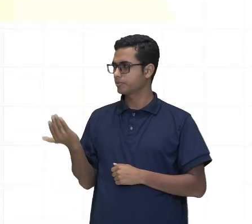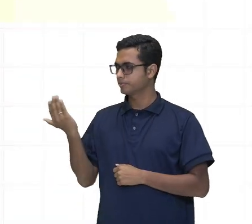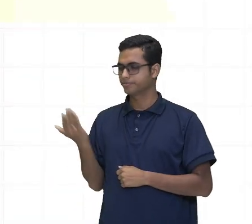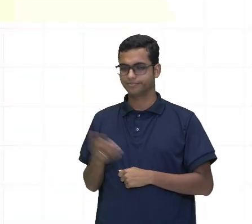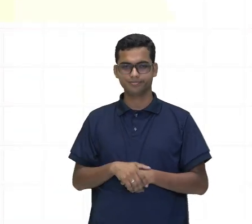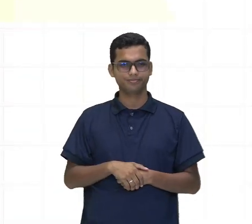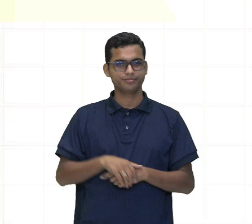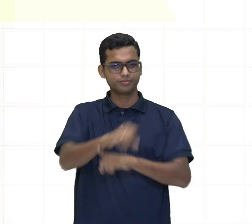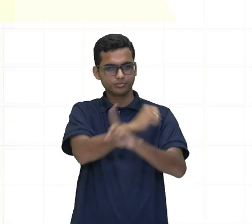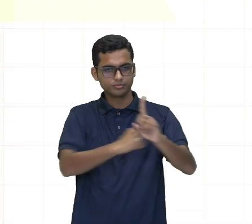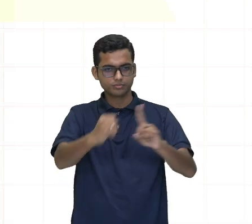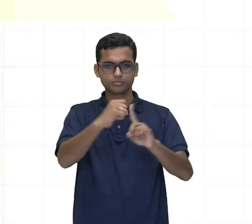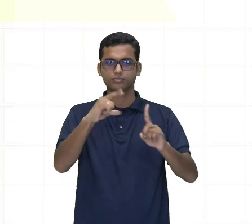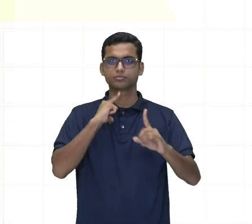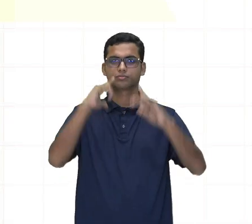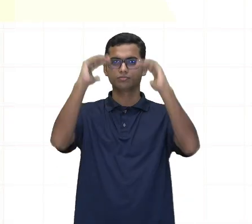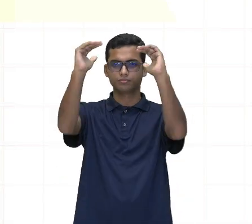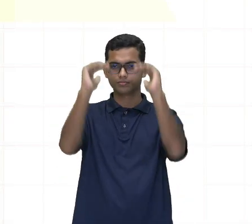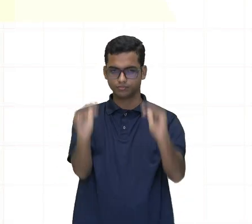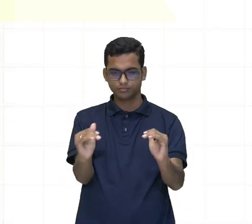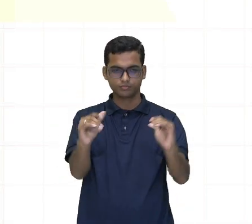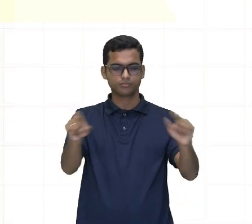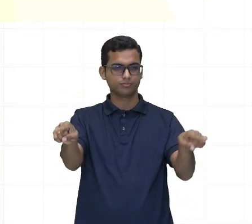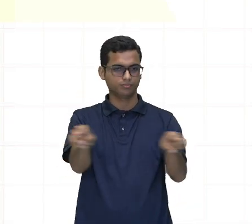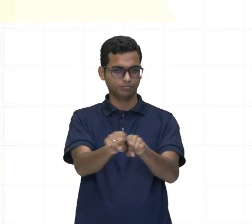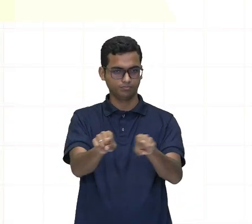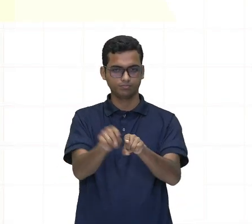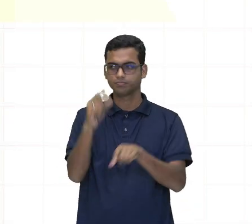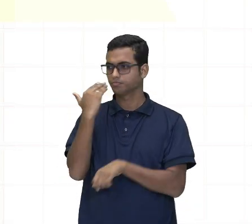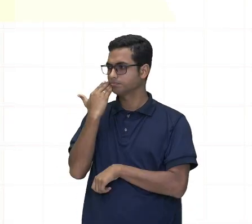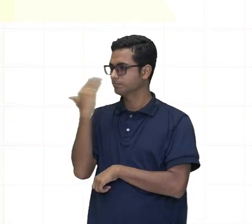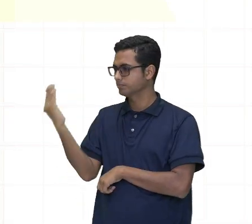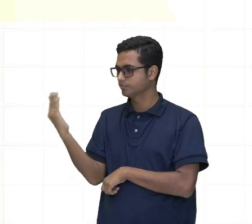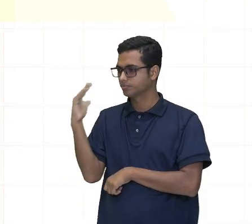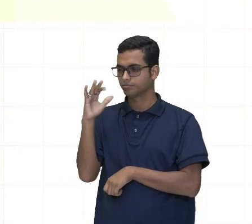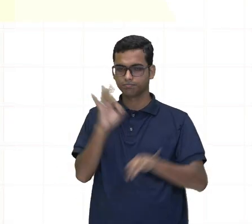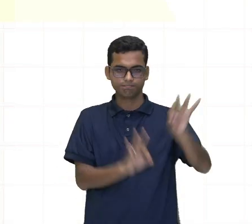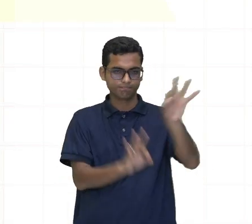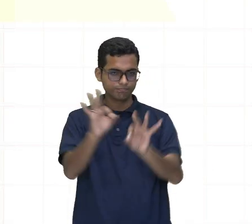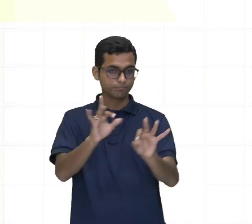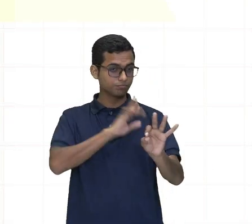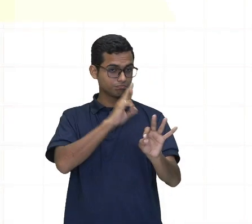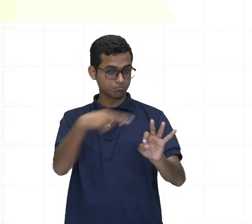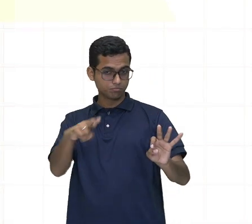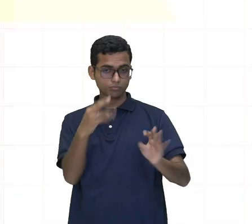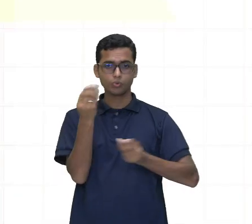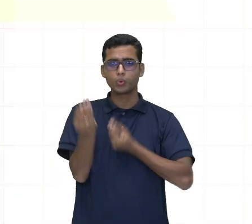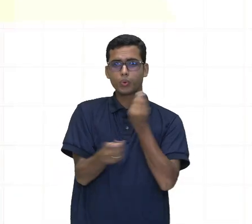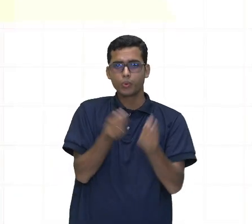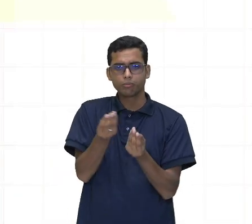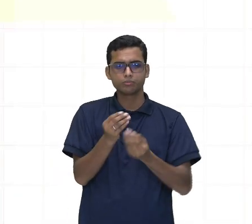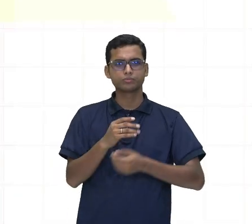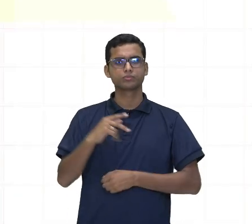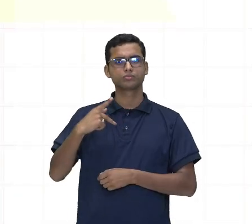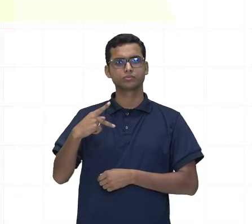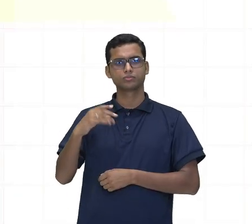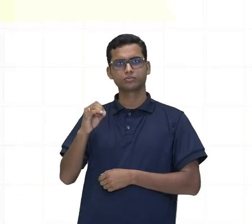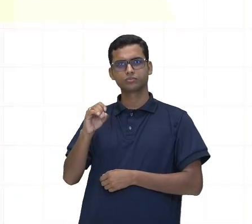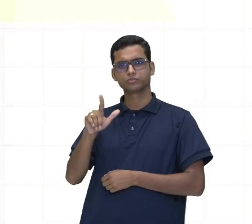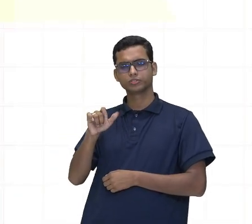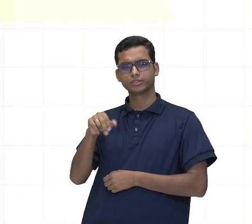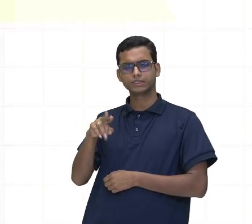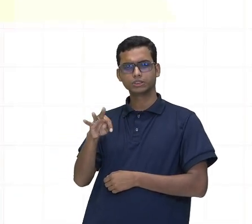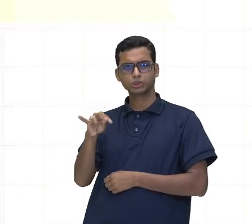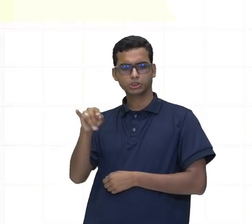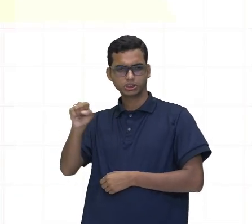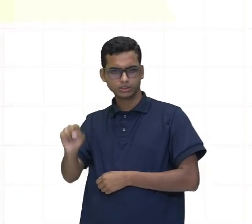sociedade hierarquizada, ou seja, dividida. A religião ela vai ser politeísta e também